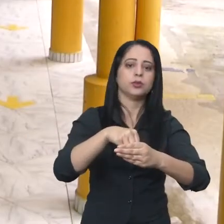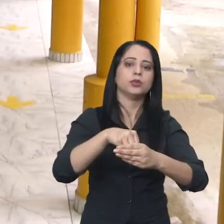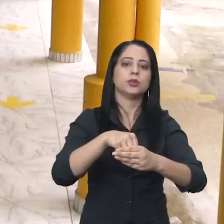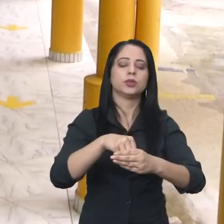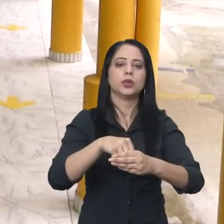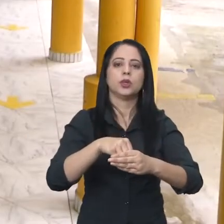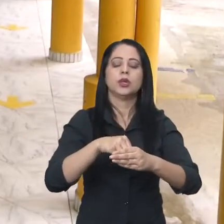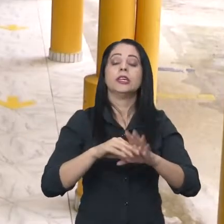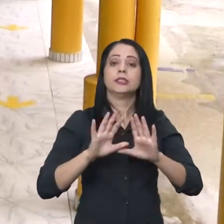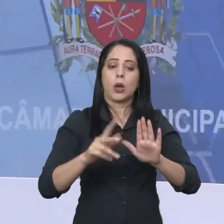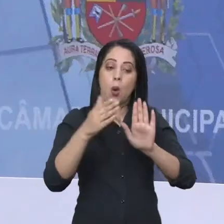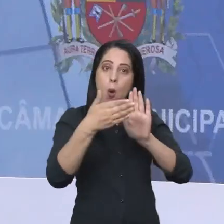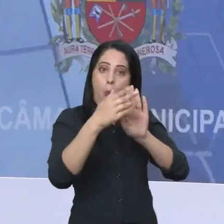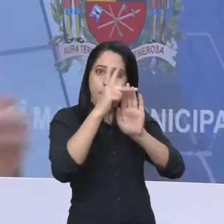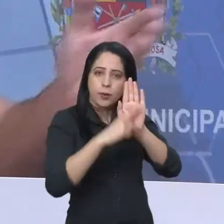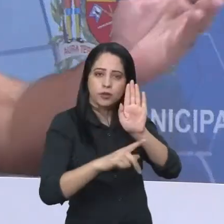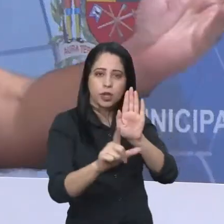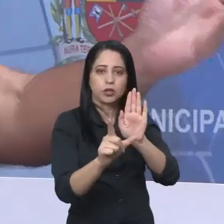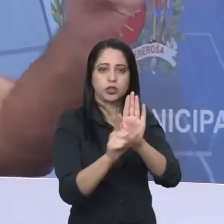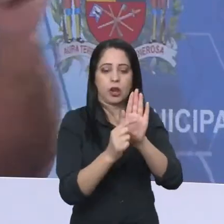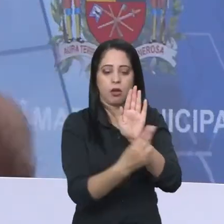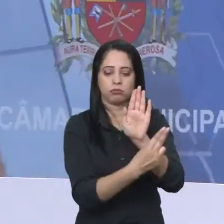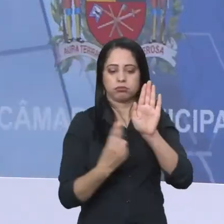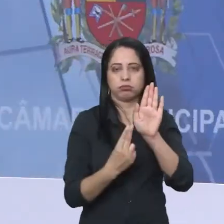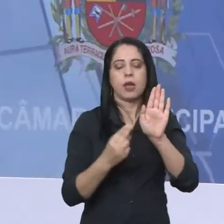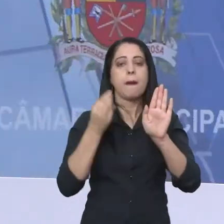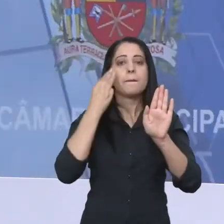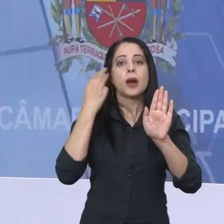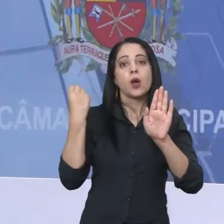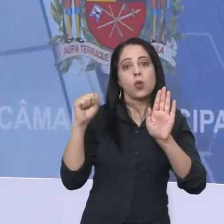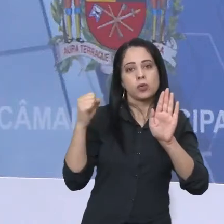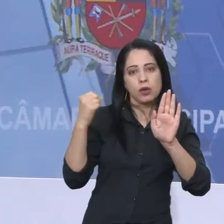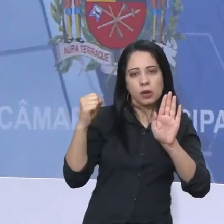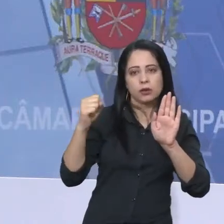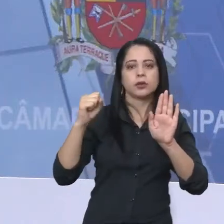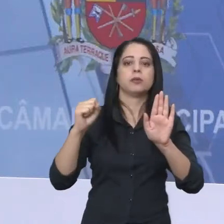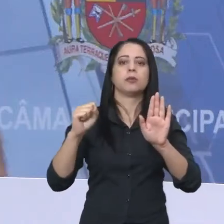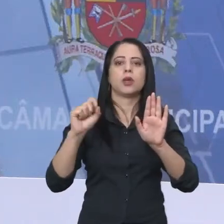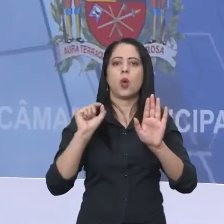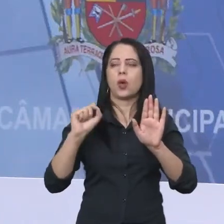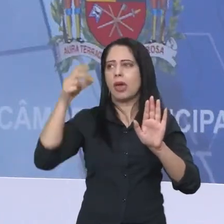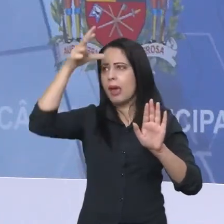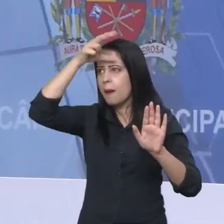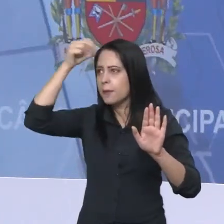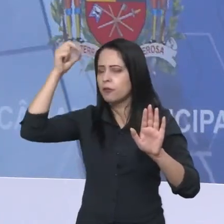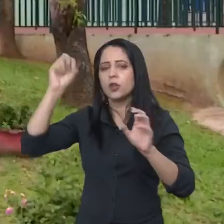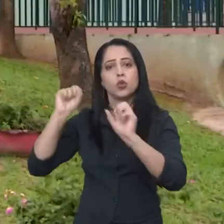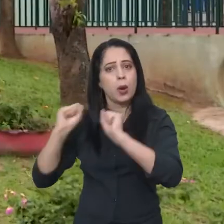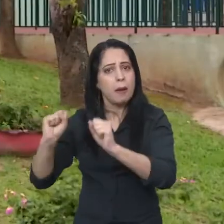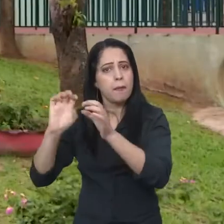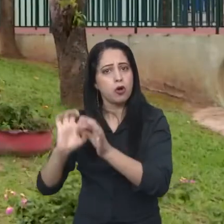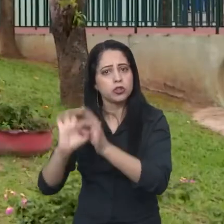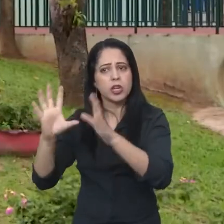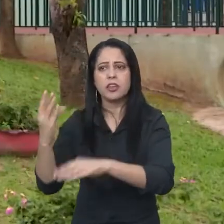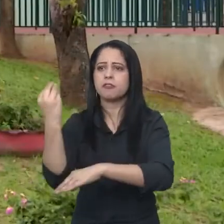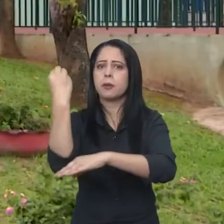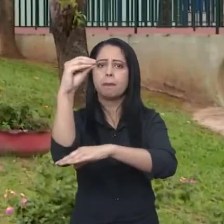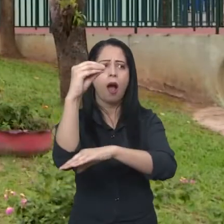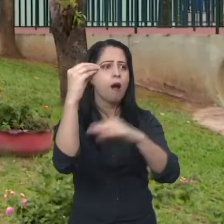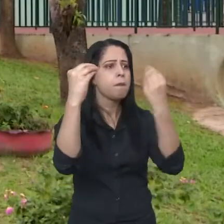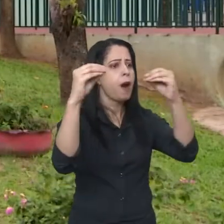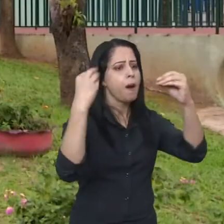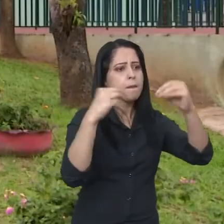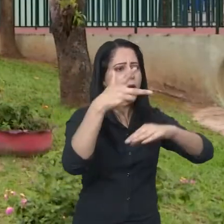das unidades do município. A medida segue um projeto de lei de autoria do vereador Marcão da Academia, que autoriza a